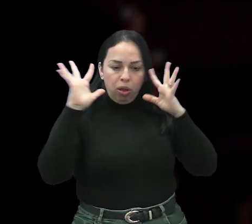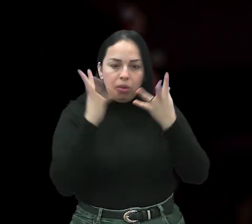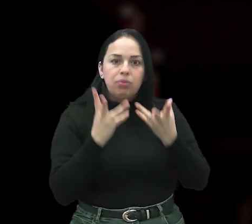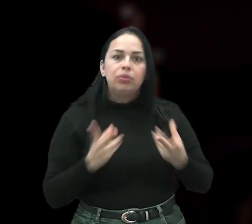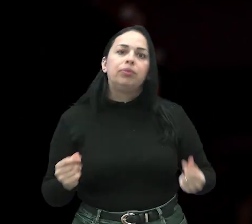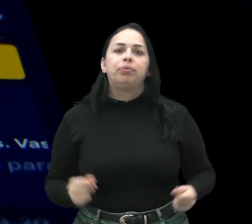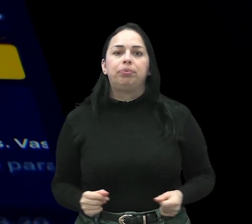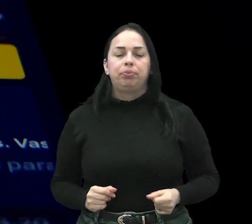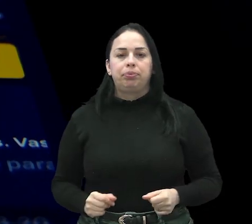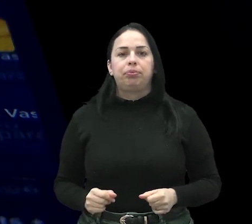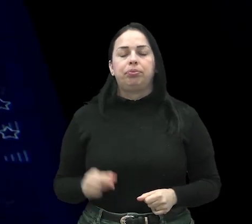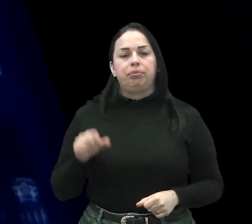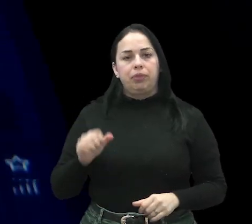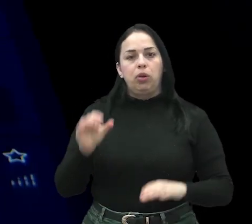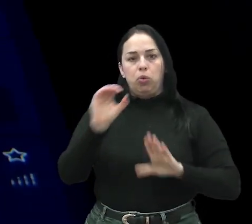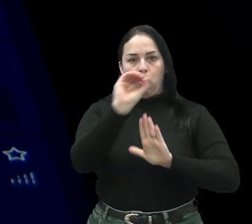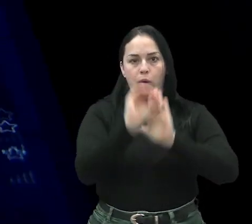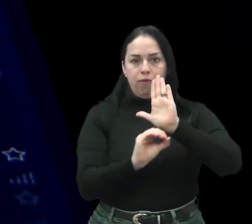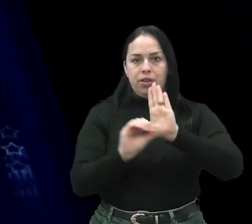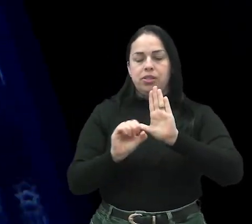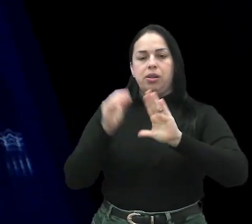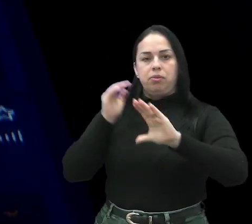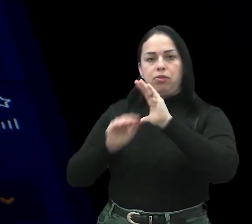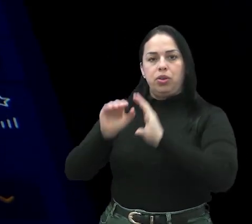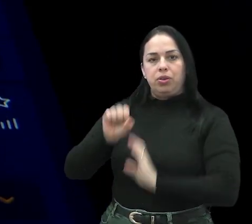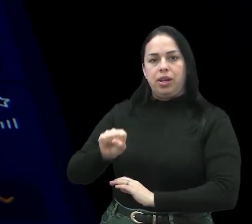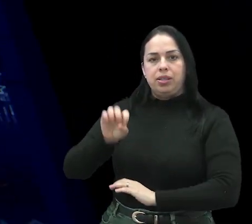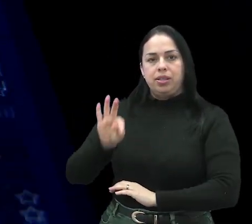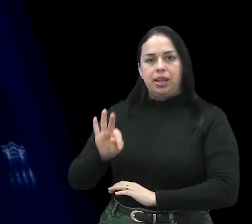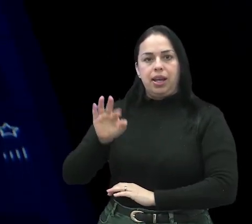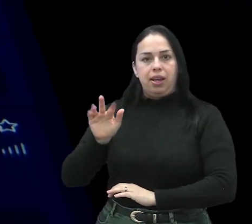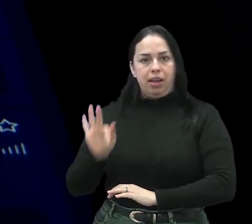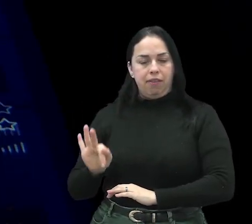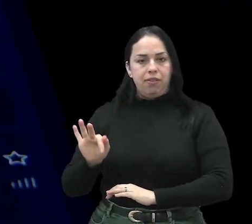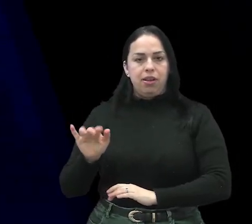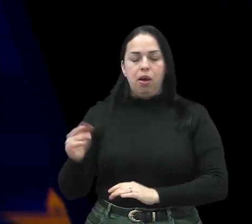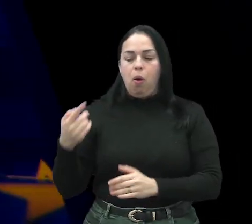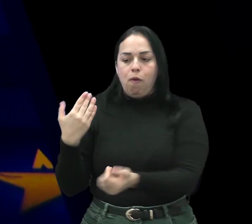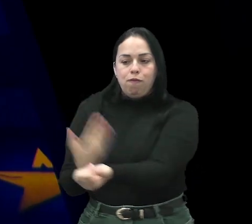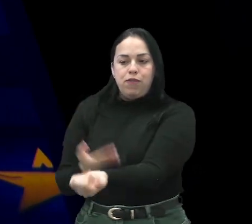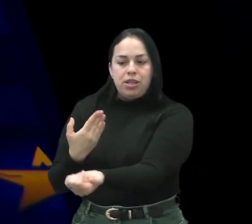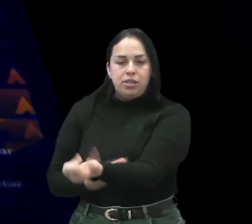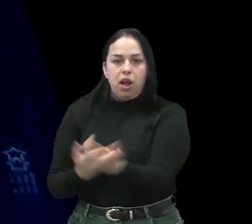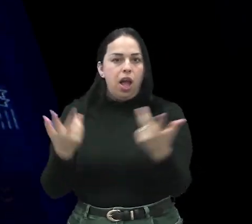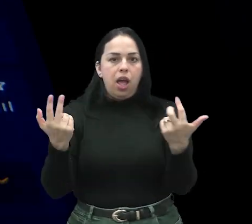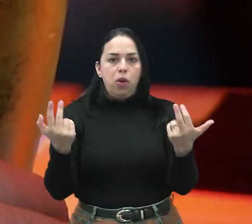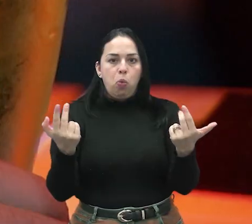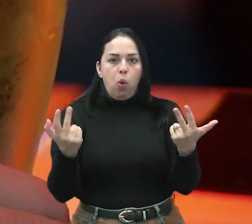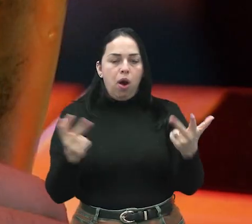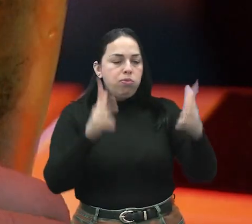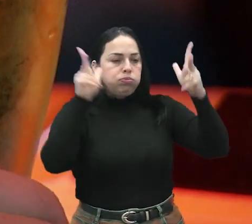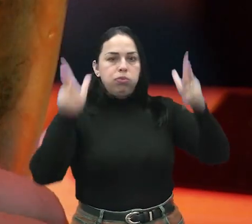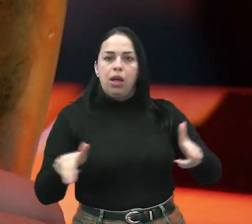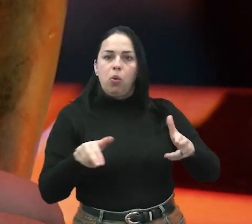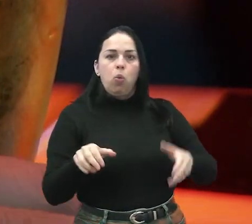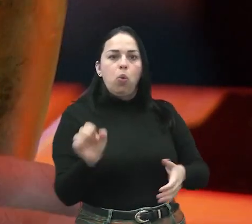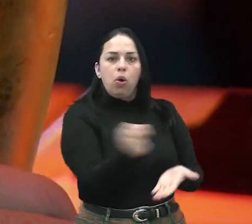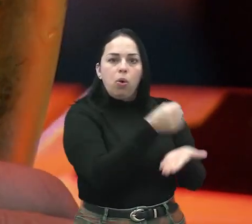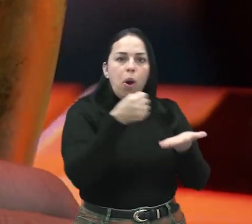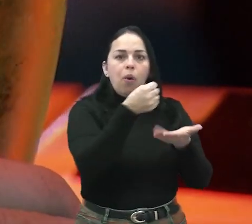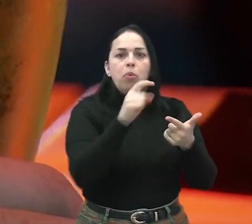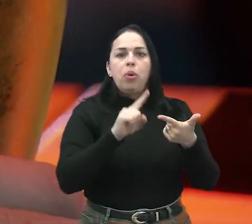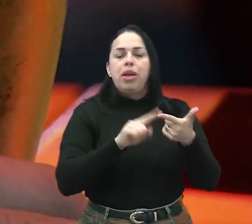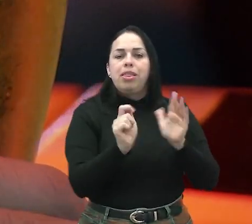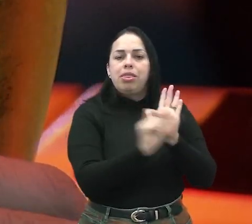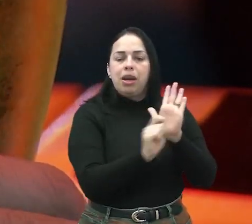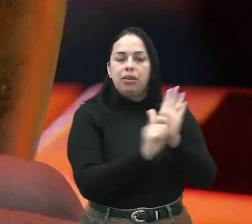levou meu sonho. Em um ofício enviado ao STF, o Ministério da Saúde comparou o vício em bets ao uso excessivo